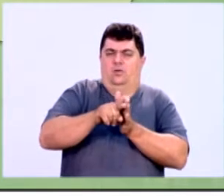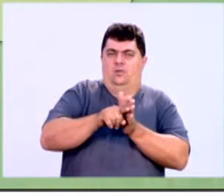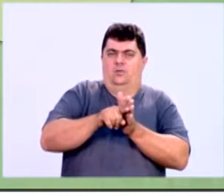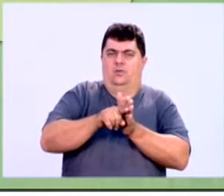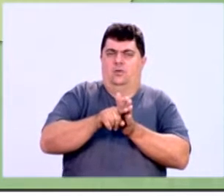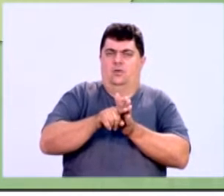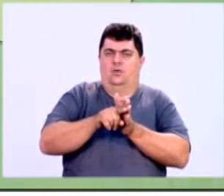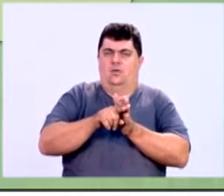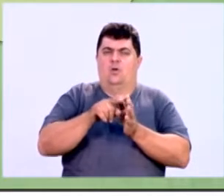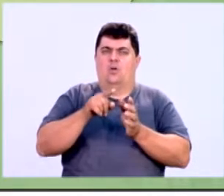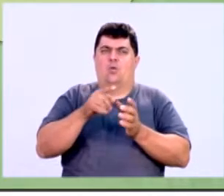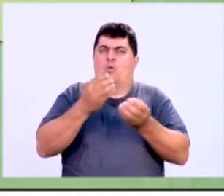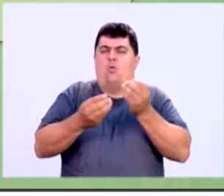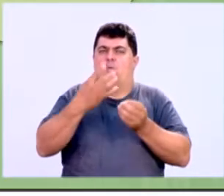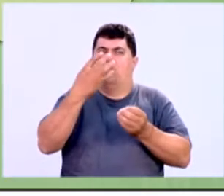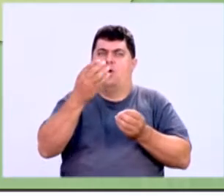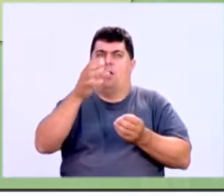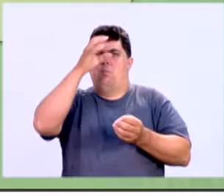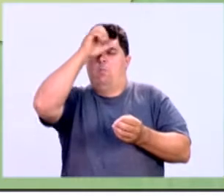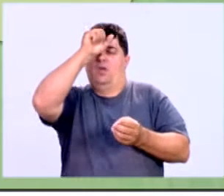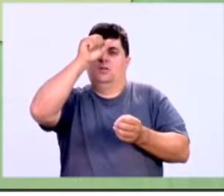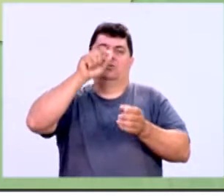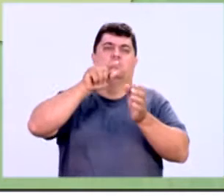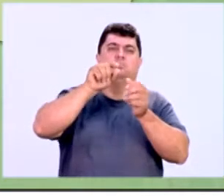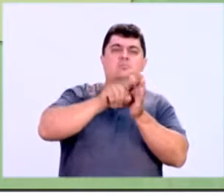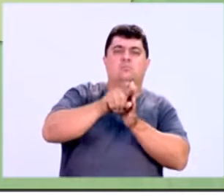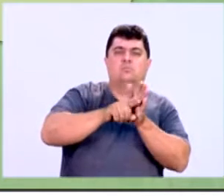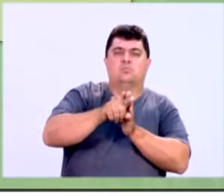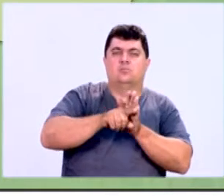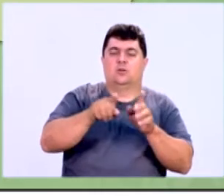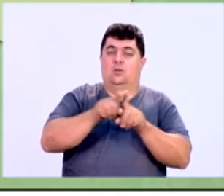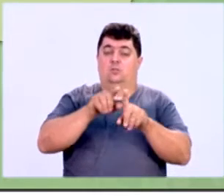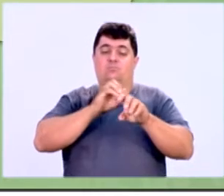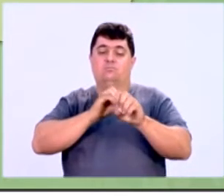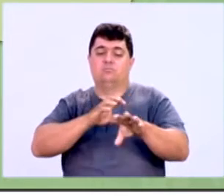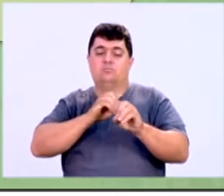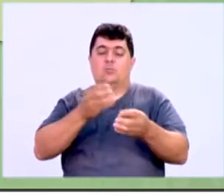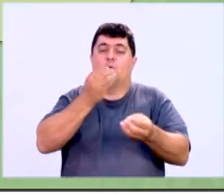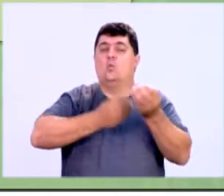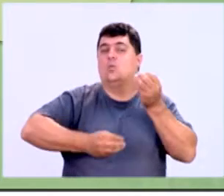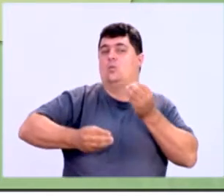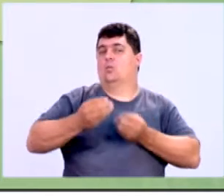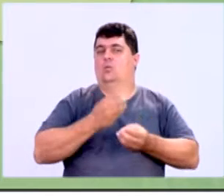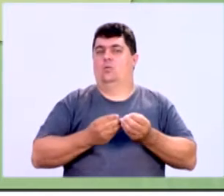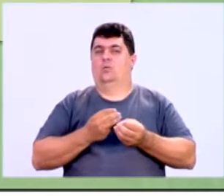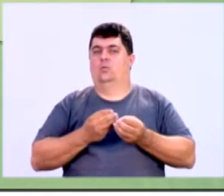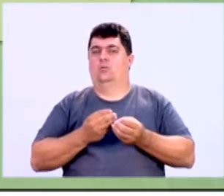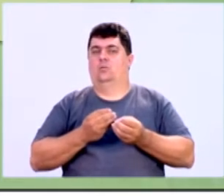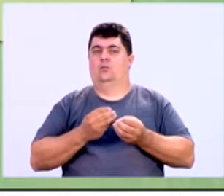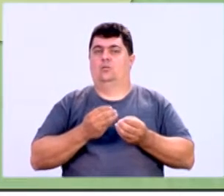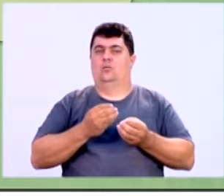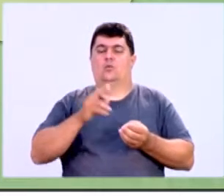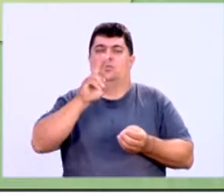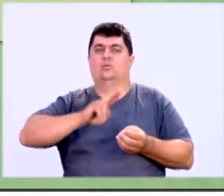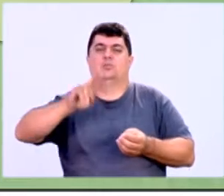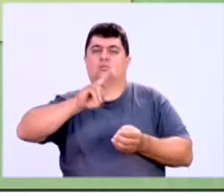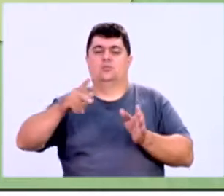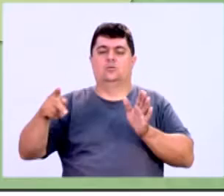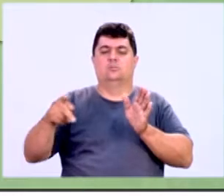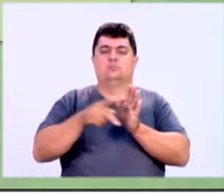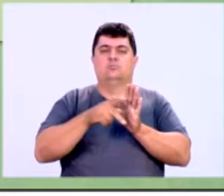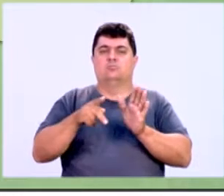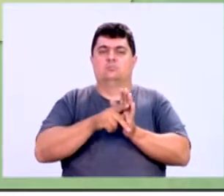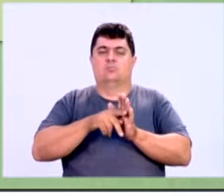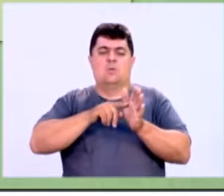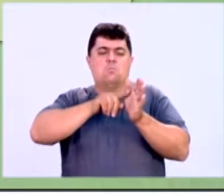na formação e na educação no cotidiano escolar, como é que eu posso utilizar essa ferramenta que